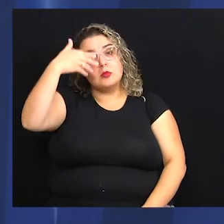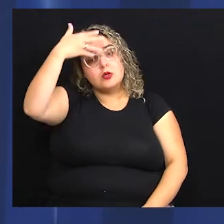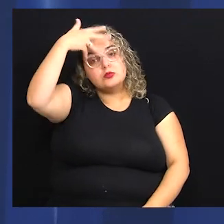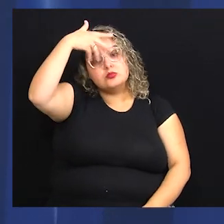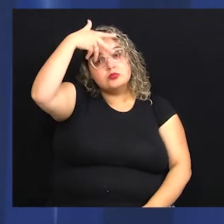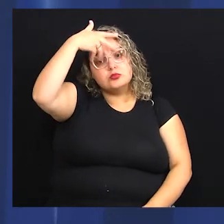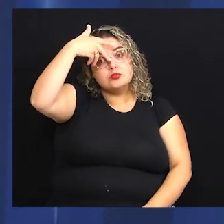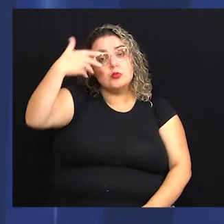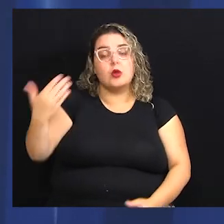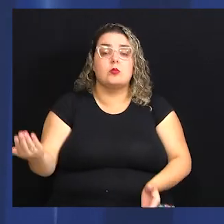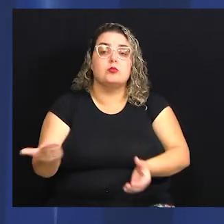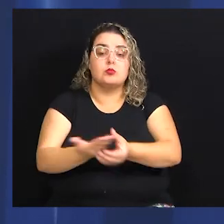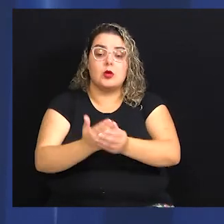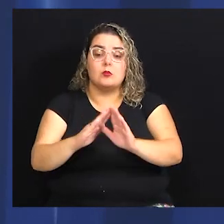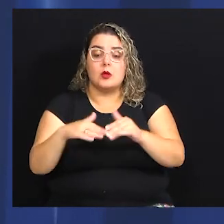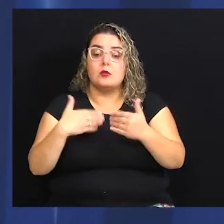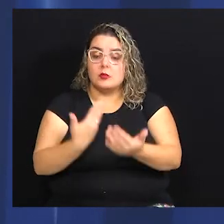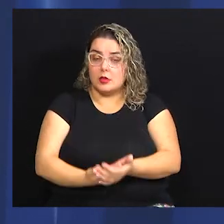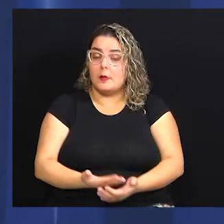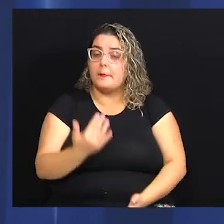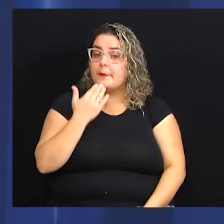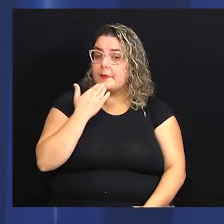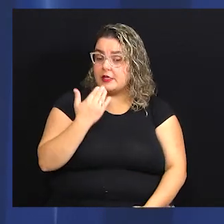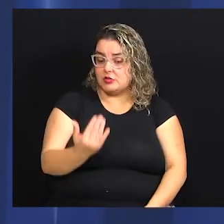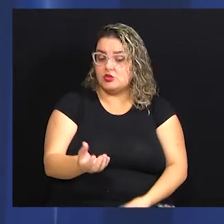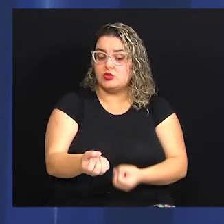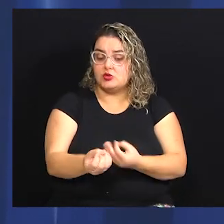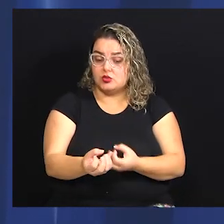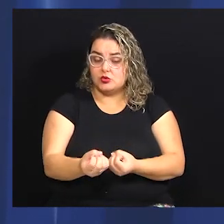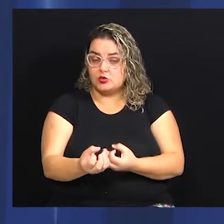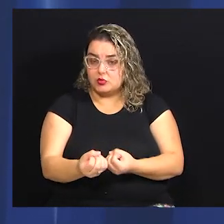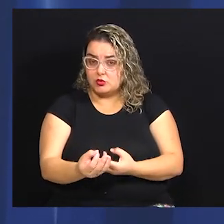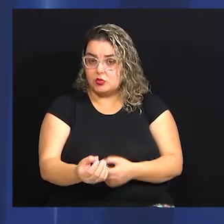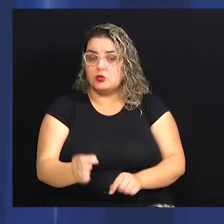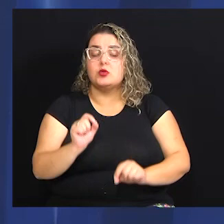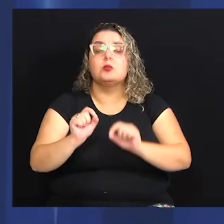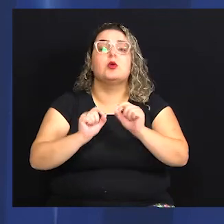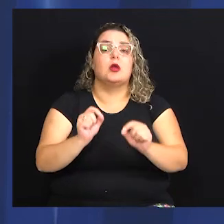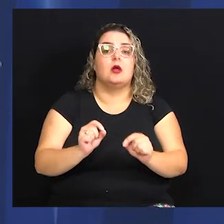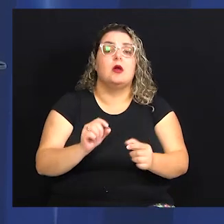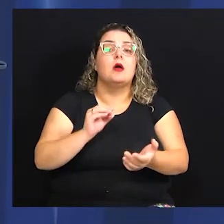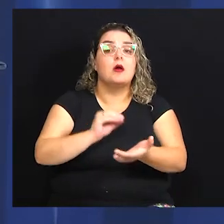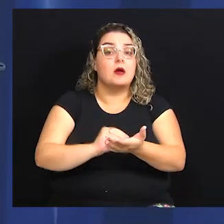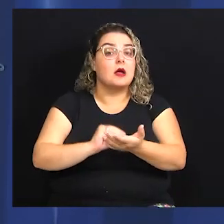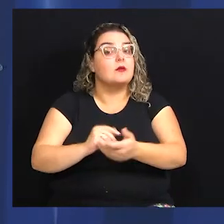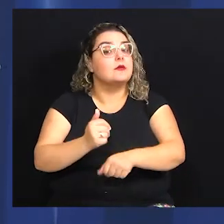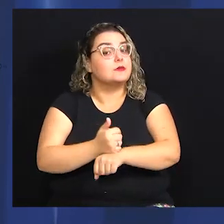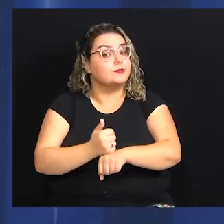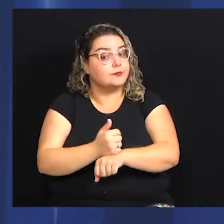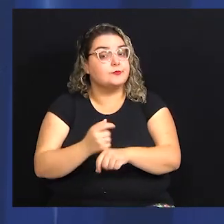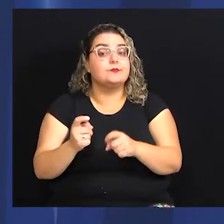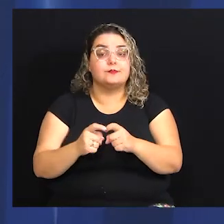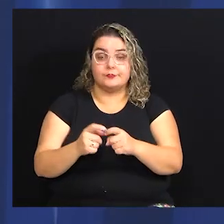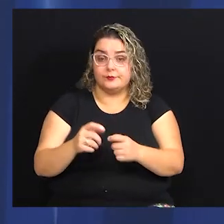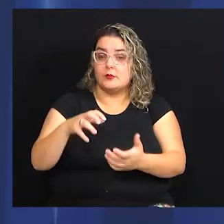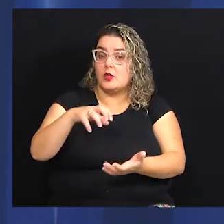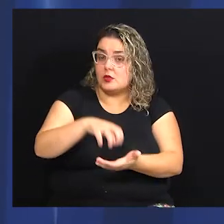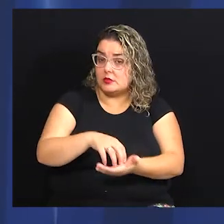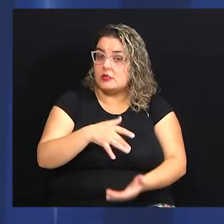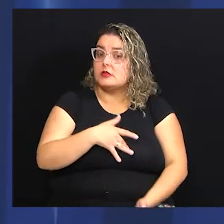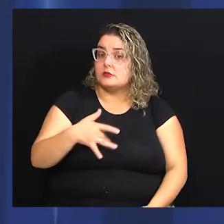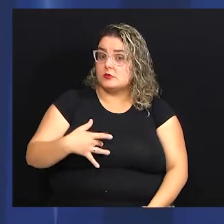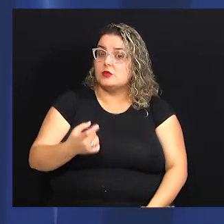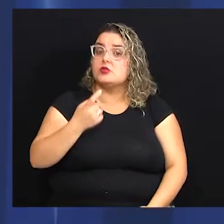Rodrigo da Farmadic protocolou um requerimento solicitando informações sobre a falta de profissionais médicos nos centros